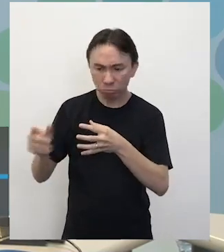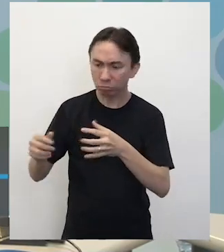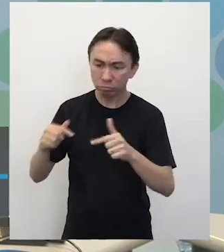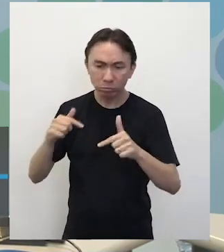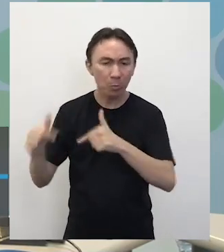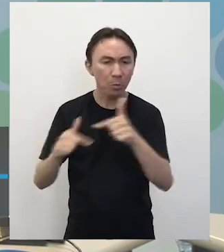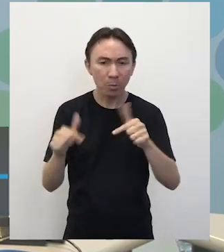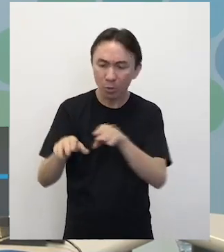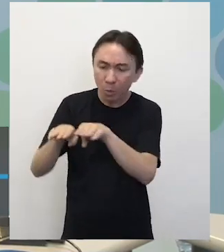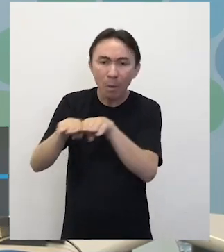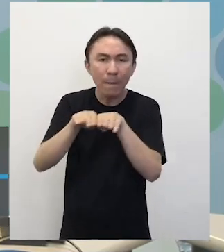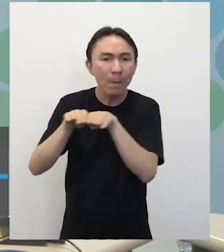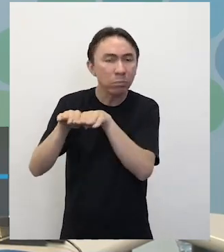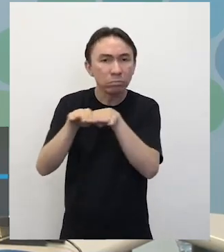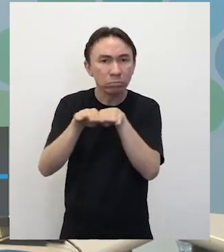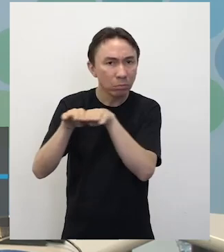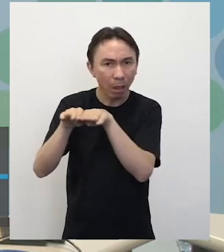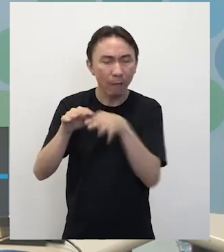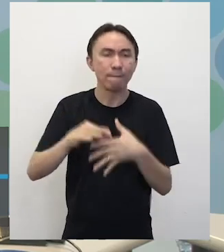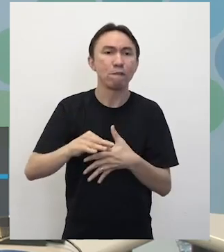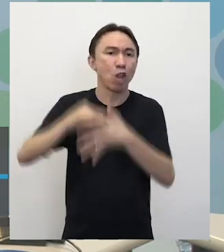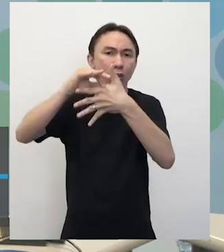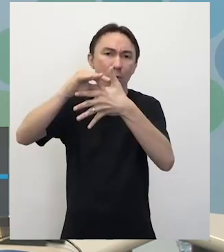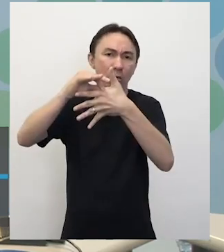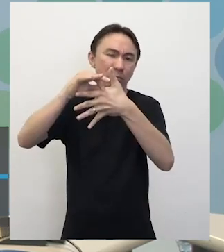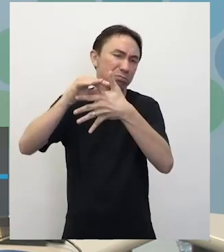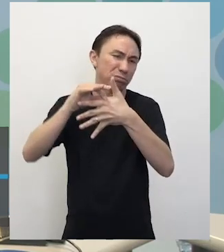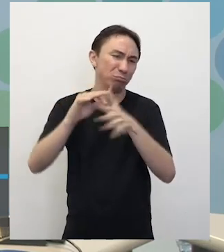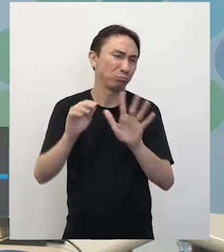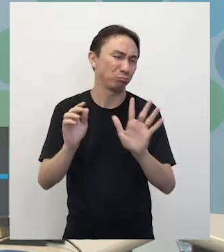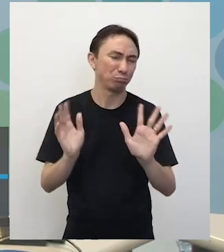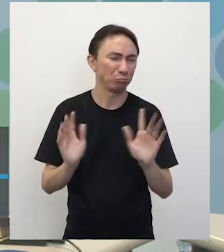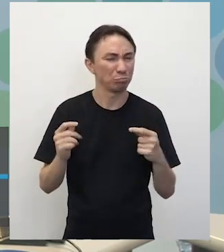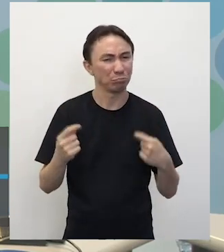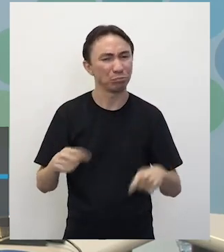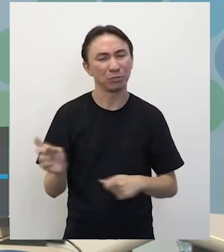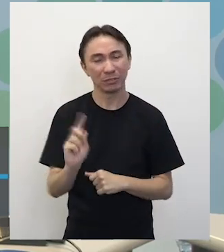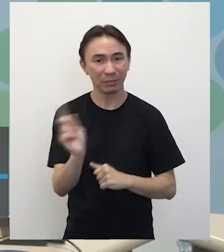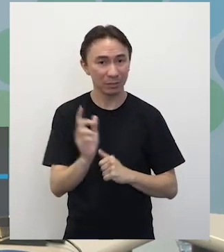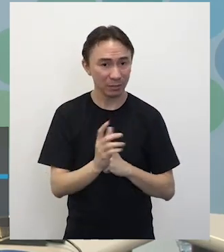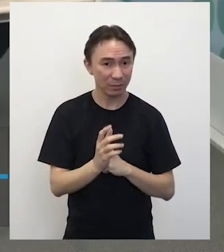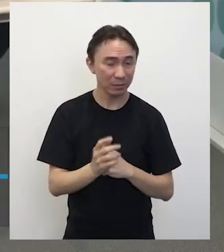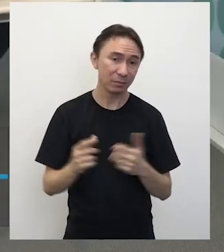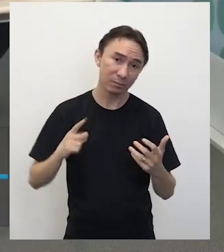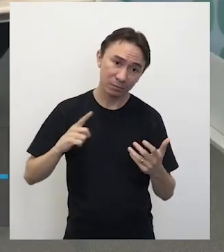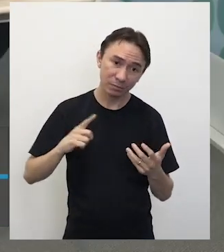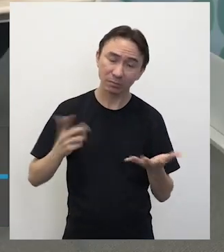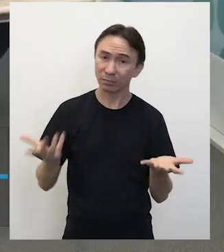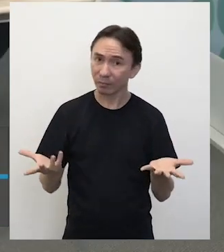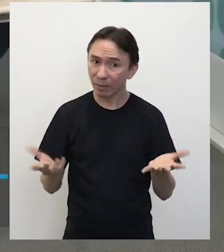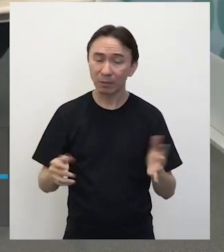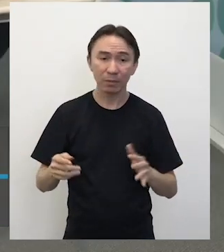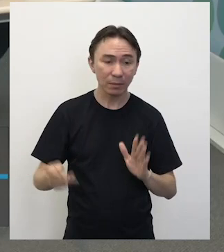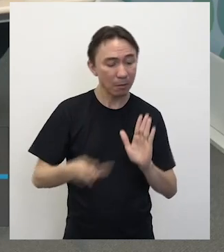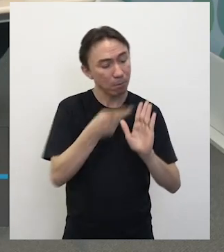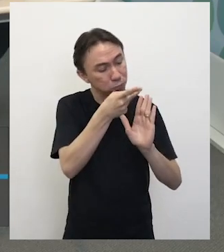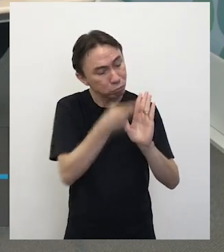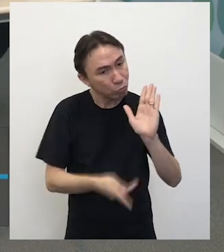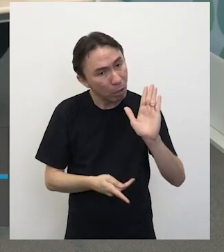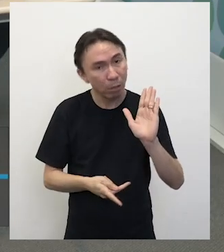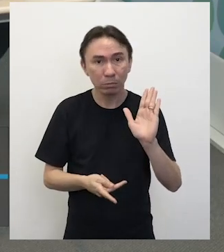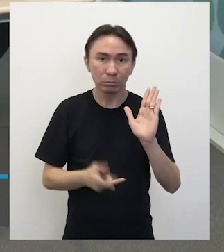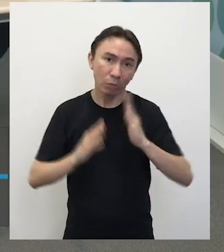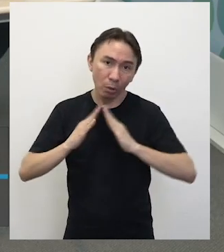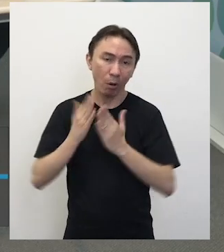mas sem necessariamente um líder, né? Não. Então, acho que são vários tipos de coisas. É interessante pensar em projetos escolares e trabalhar